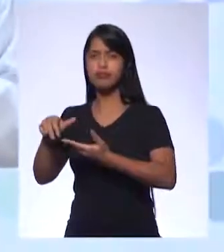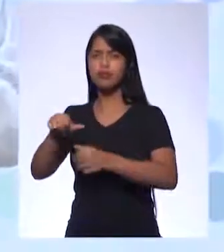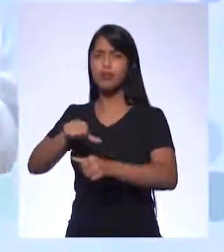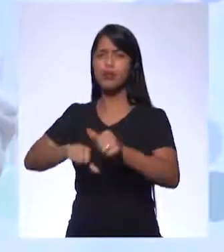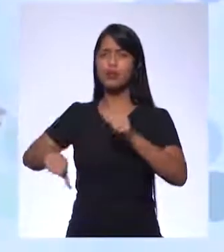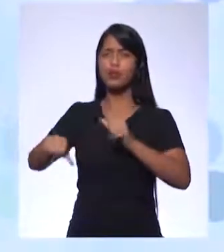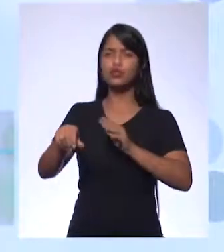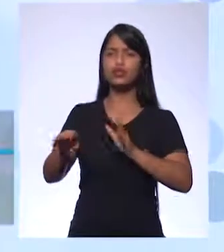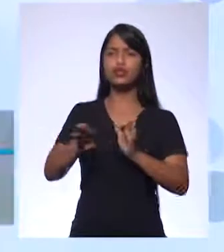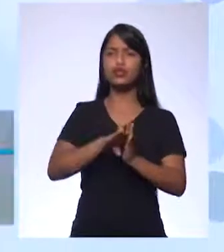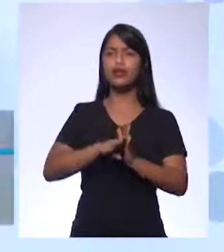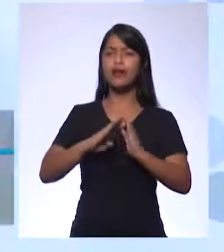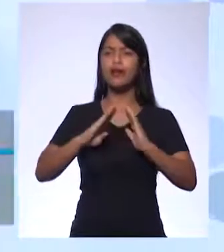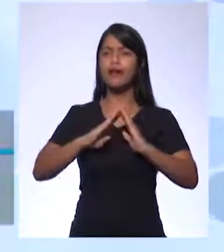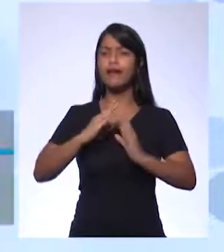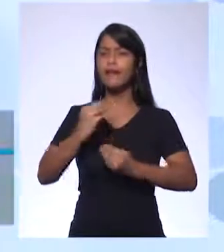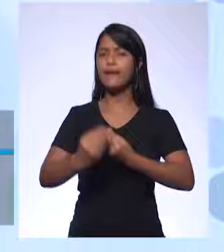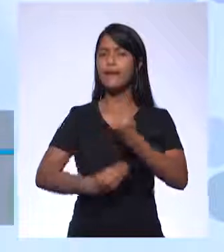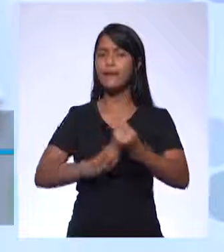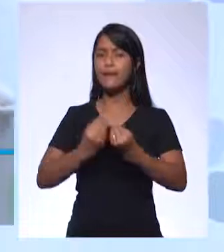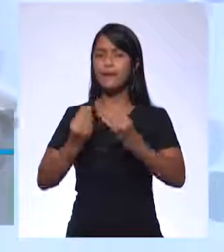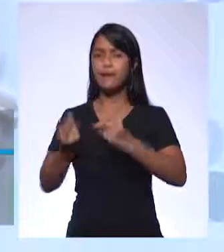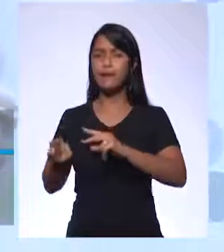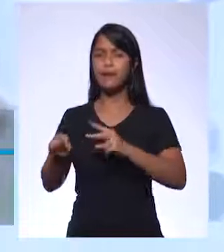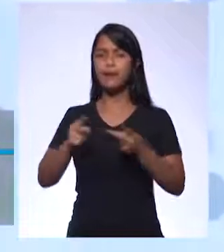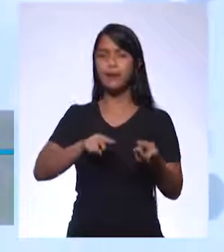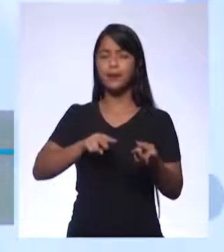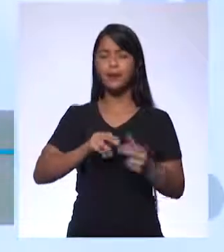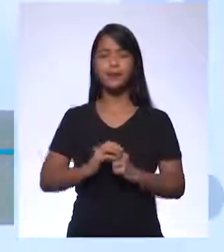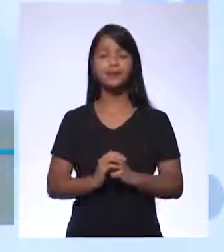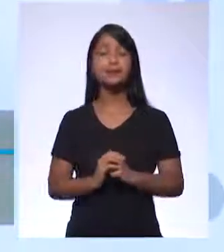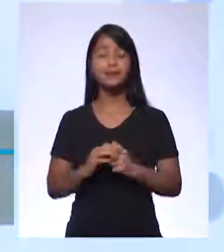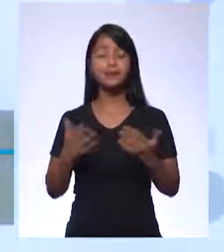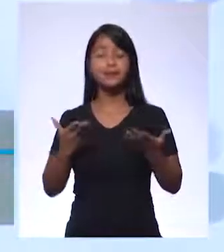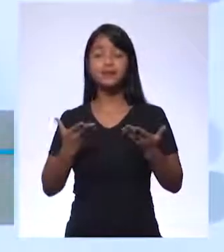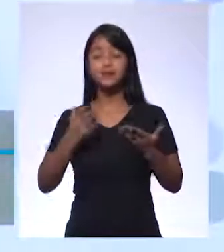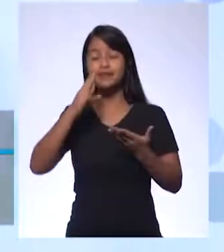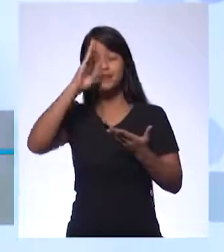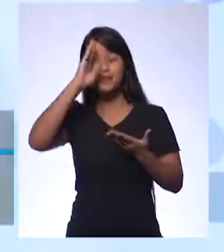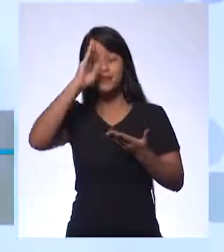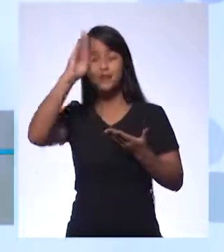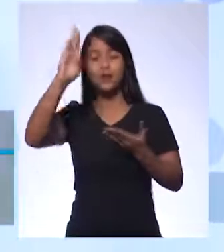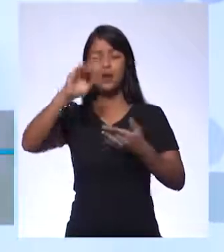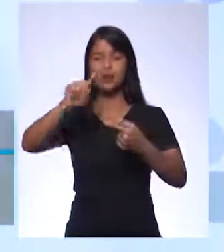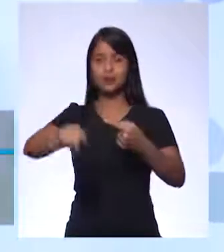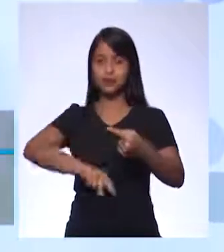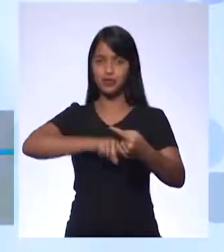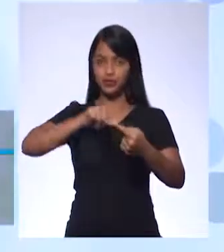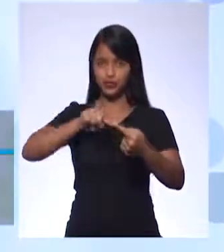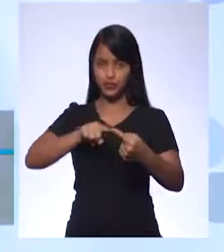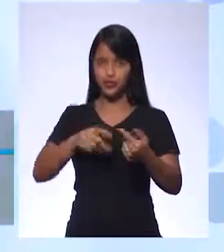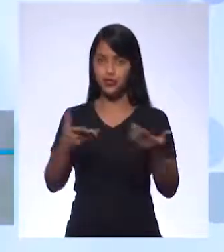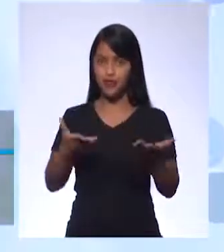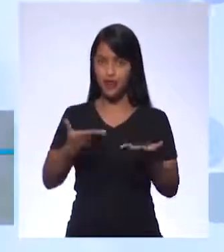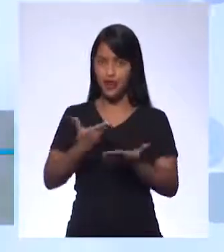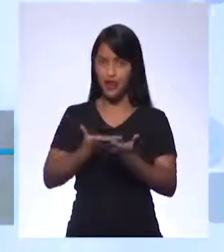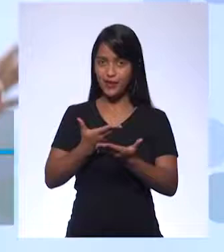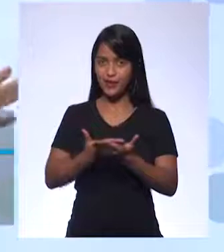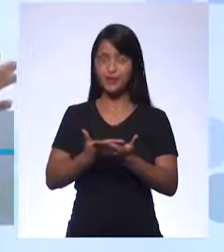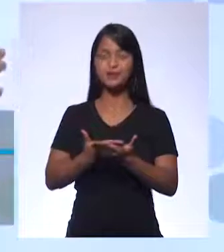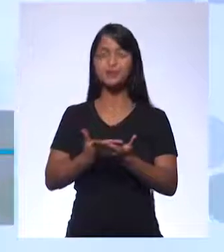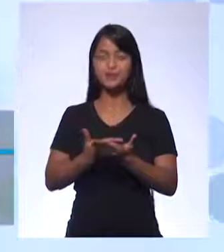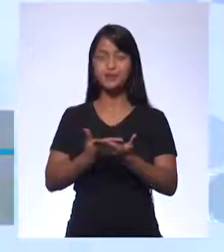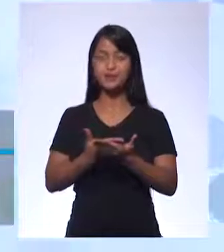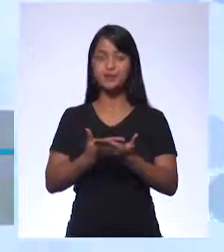objetivo principal, né, o objetivo que a gente fala aí, o objetivo específico desta aula de hoje, que a gente vai tentar